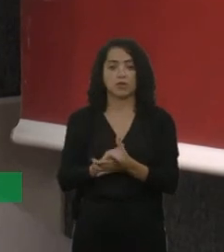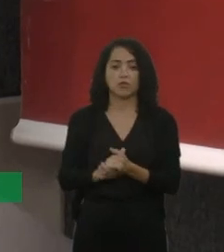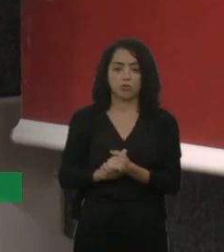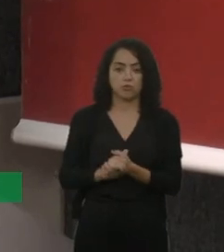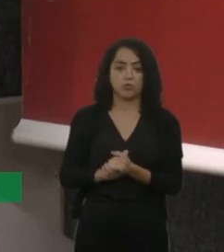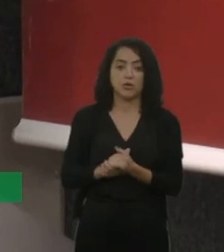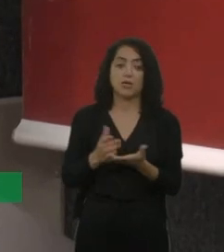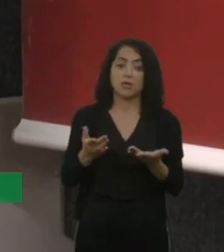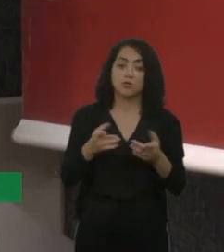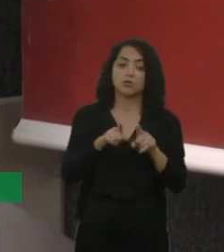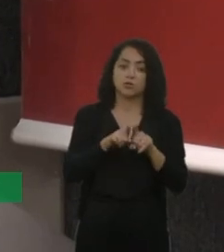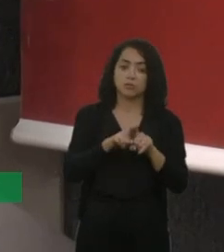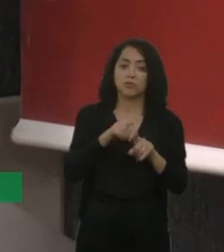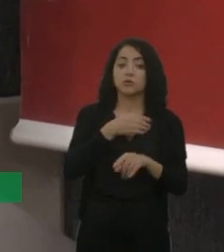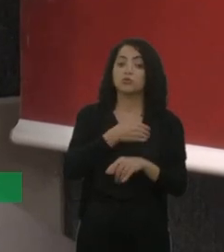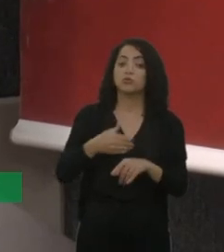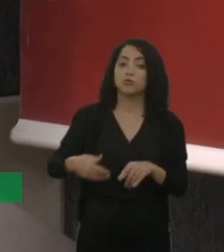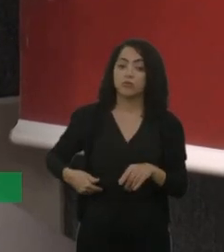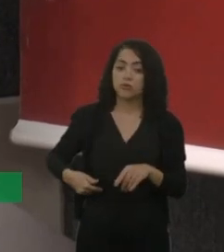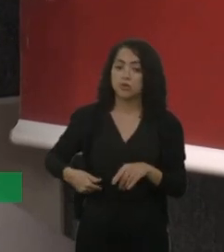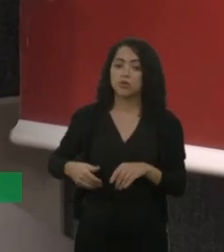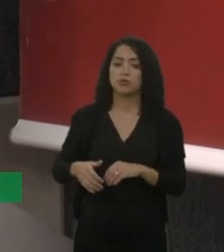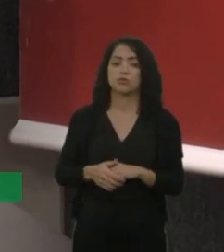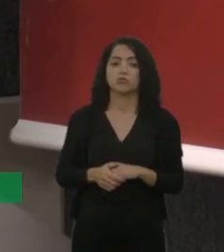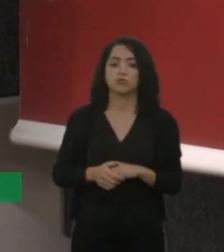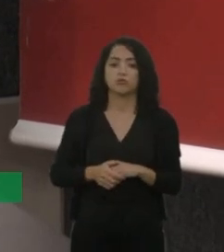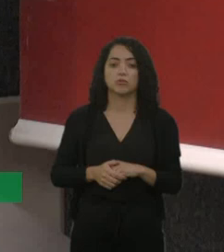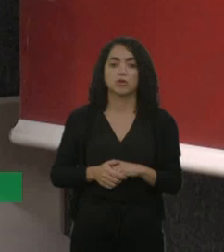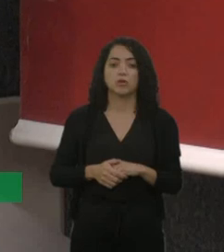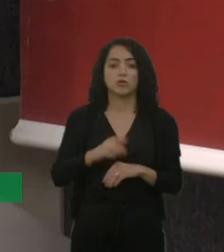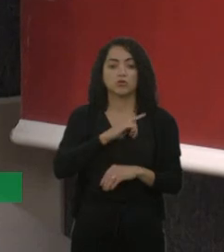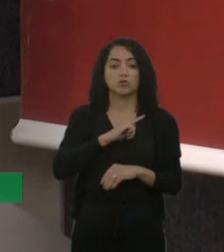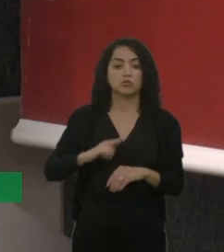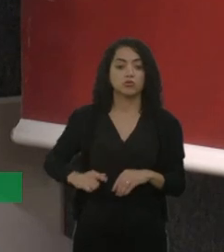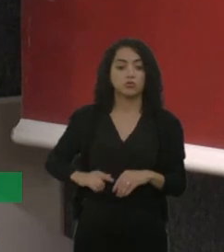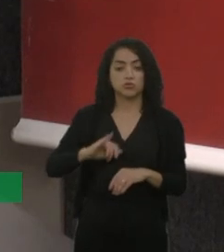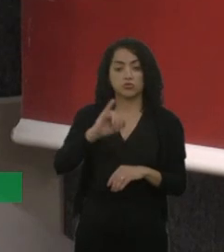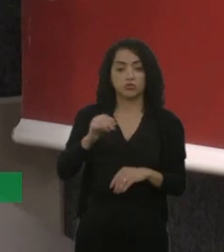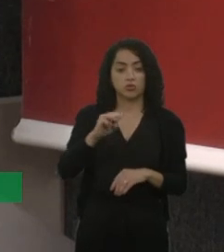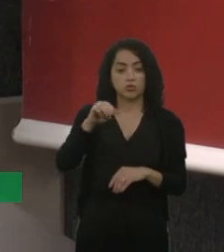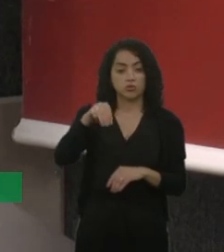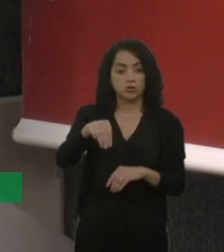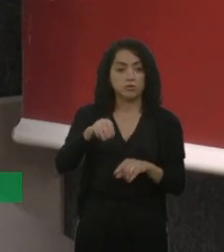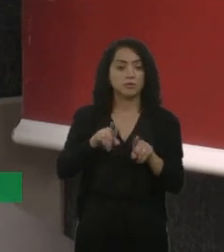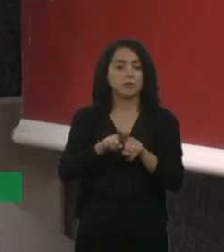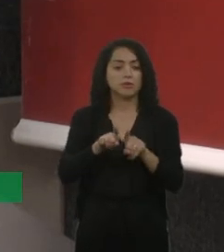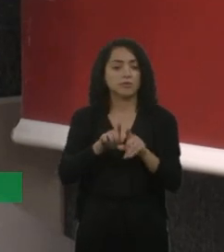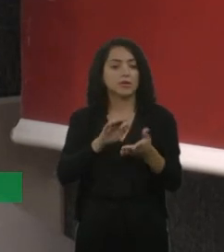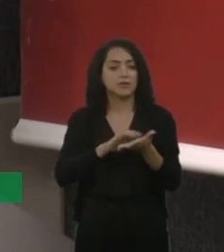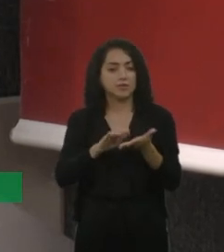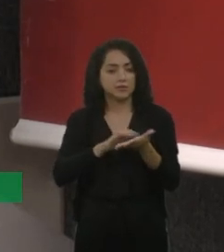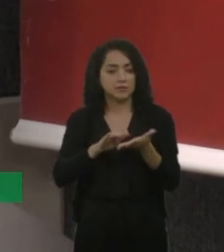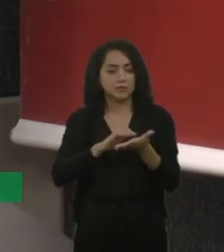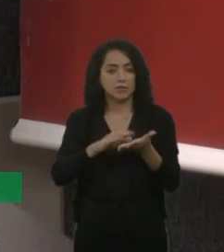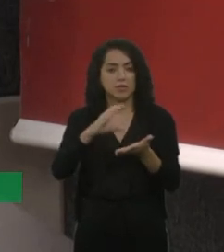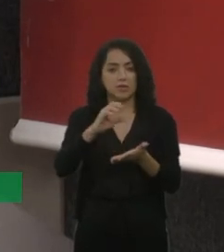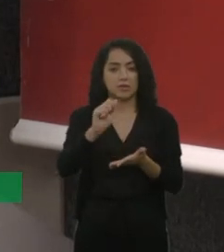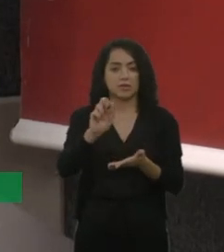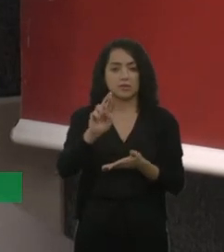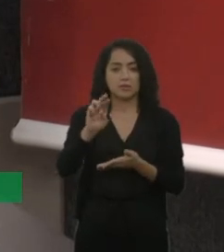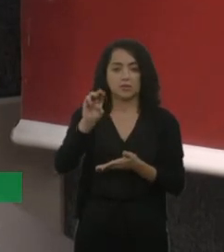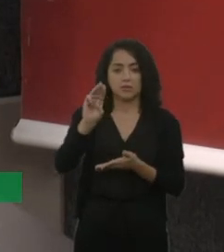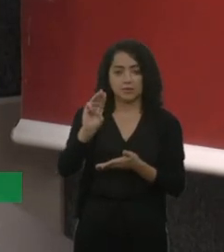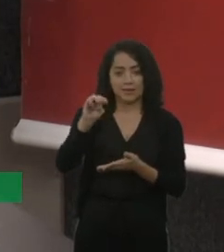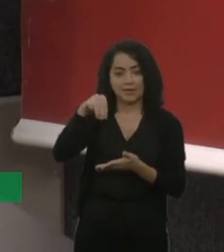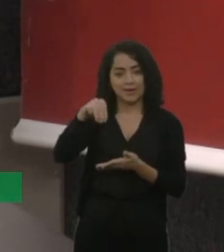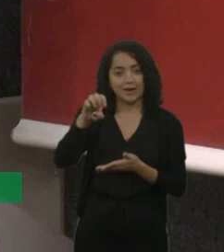assim como do governo, do governador Jorginho Melo e da secretária Carmen Zanotto, o